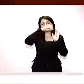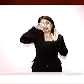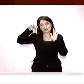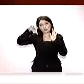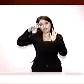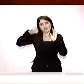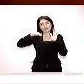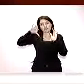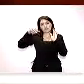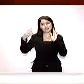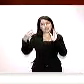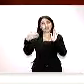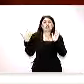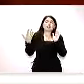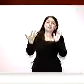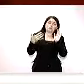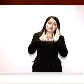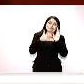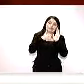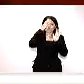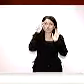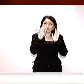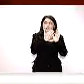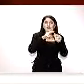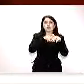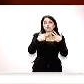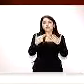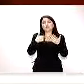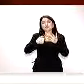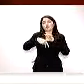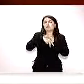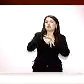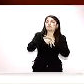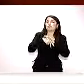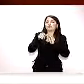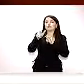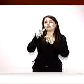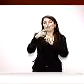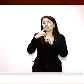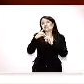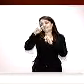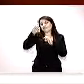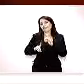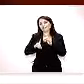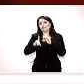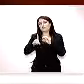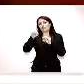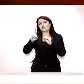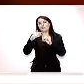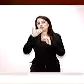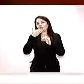inconsistência da alegação de nulidade da decisão monocrática por cerceamento do direito de defesa voto pela